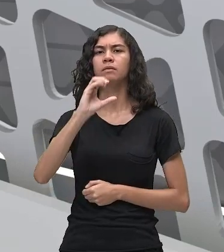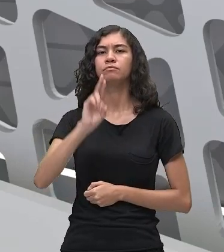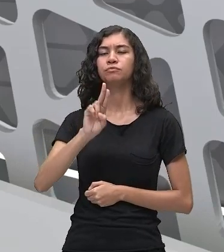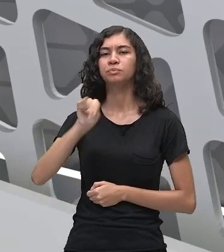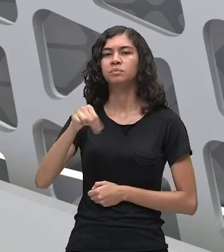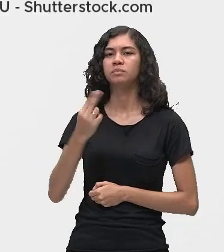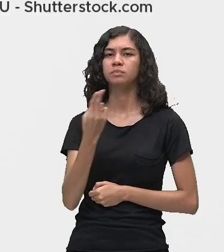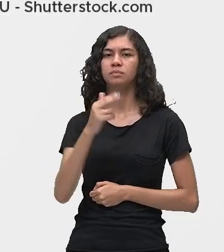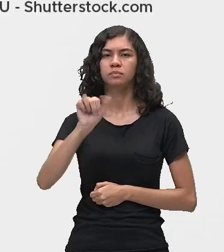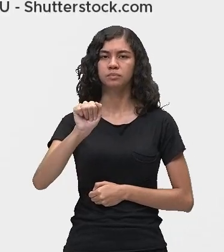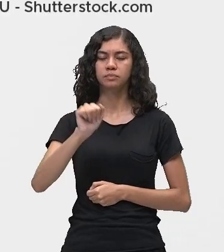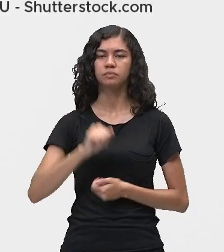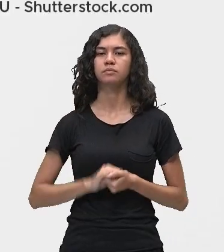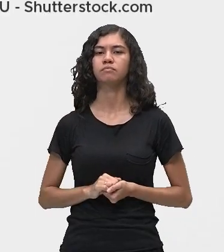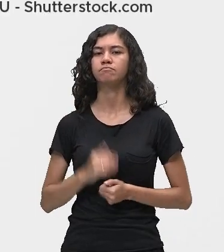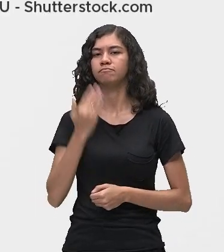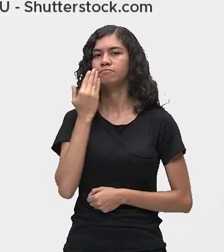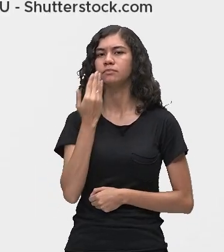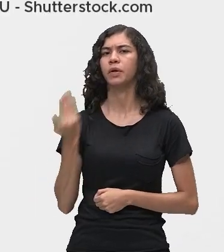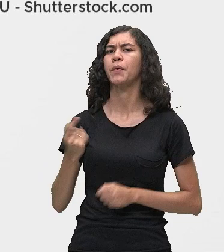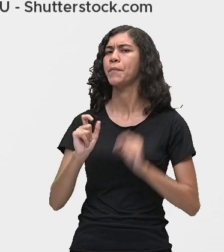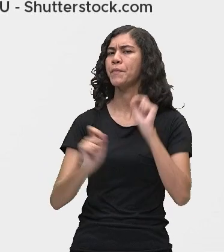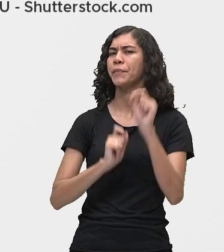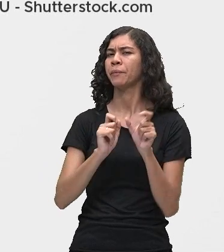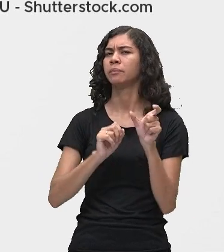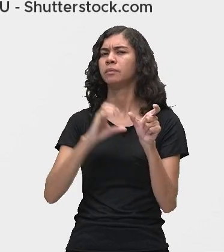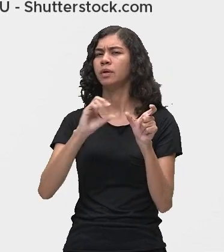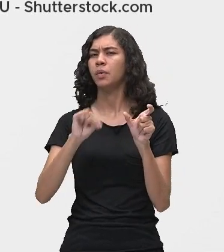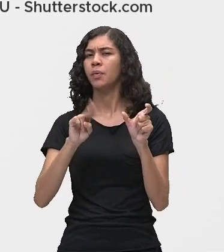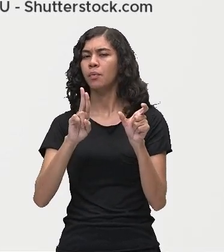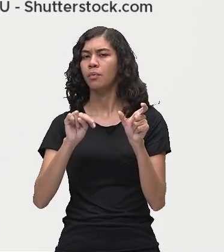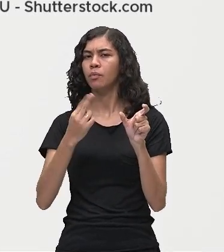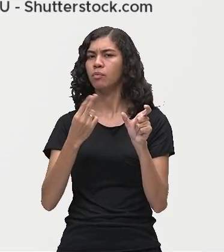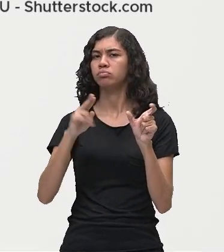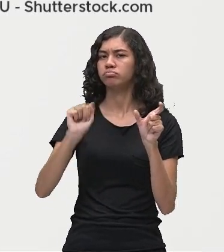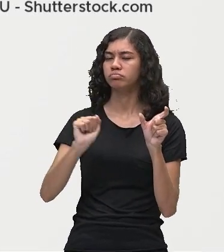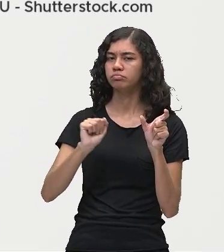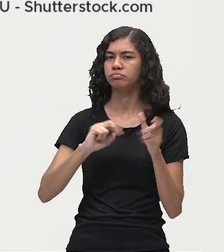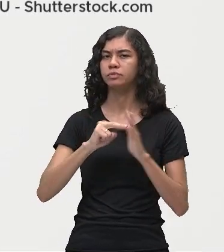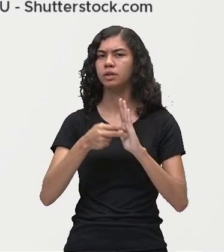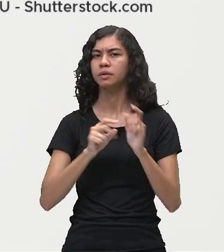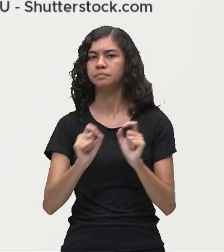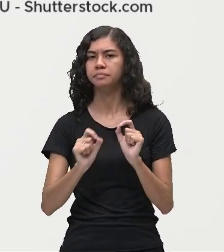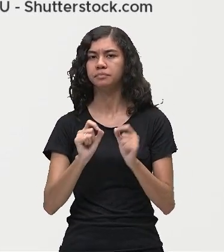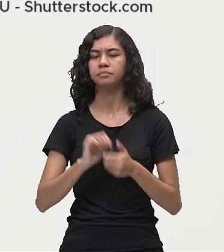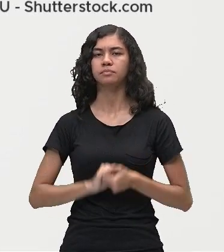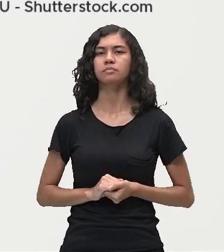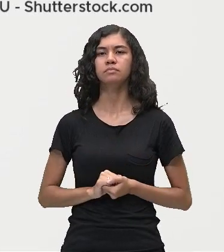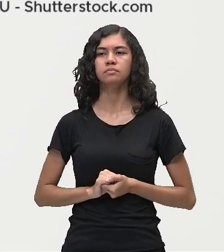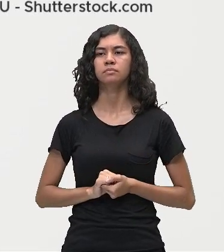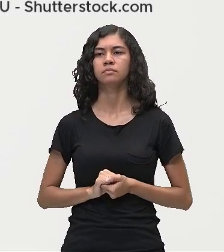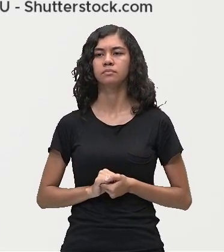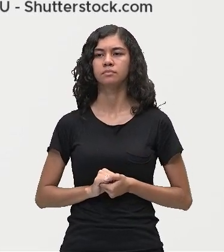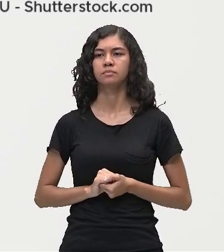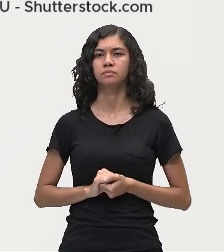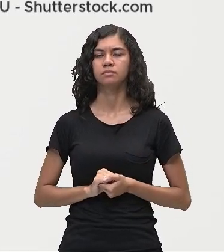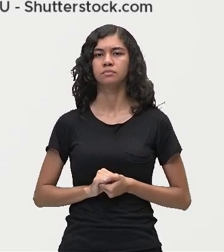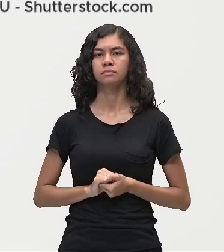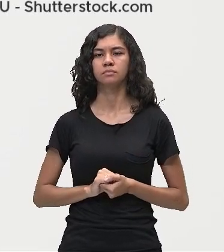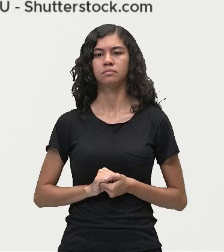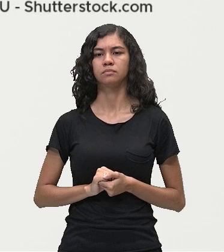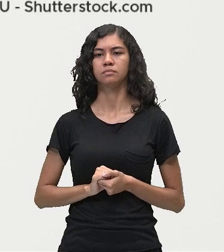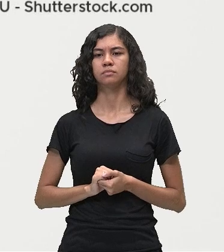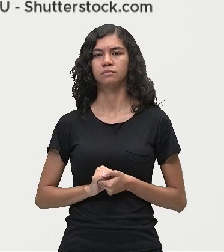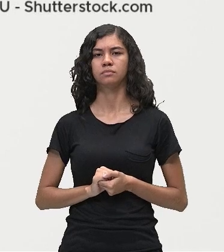dar uma olhada? O que é uma cunha? A cunha, gente, ela é o seguinte, ela é